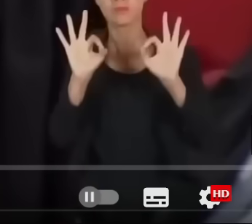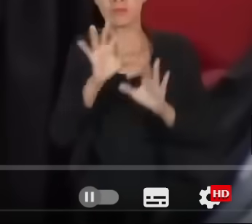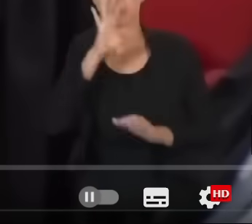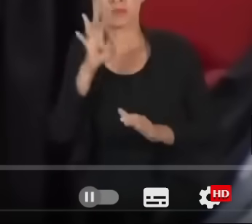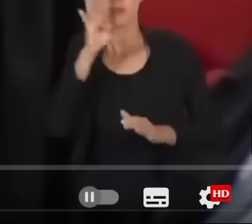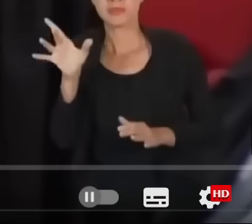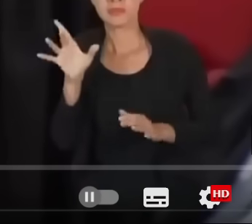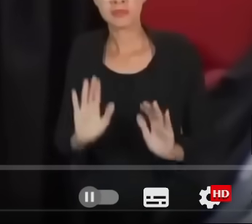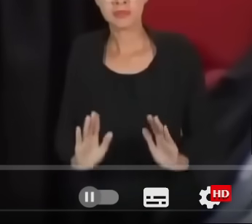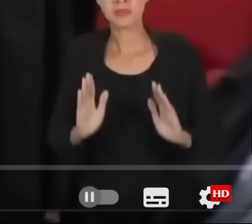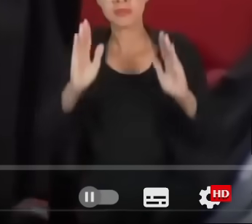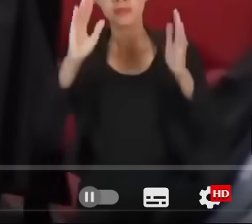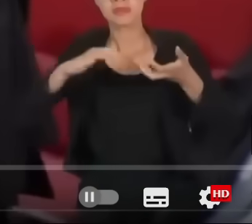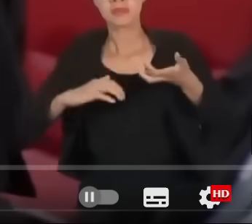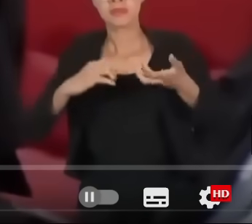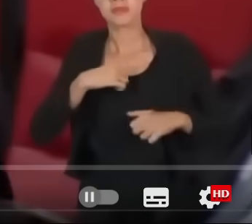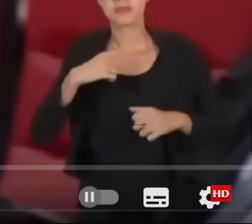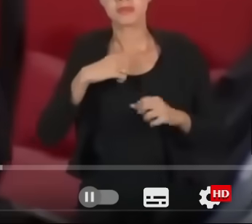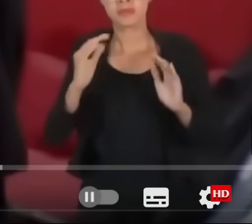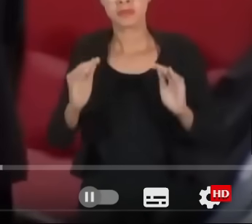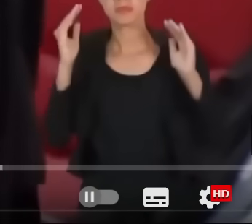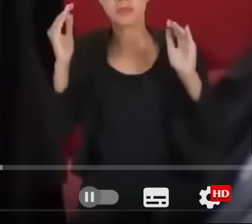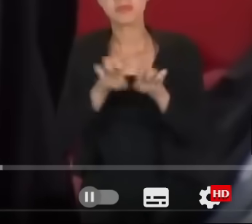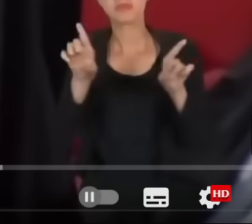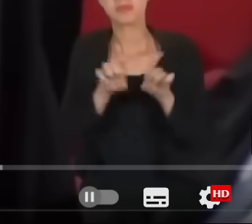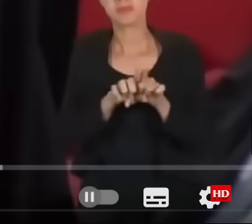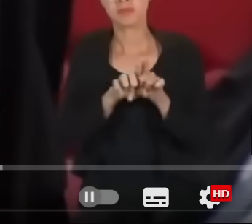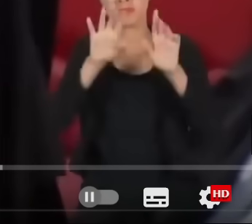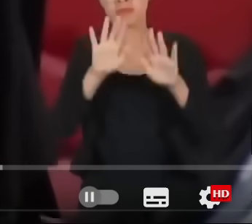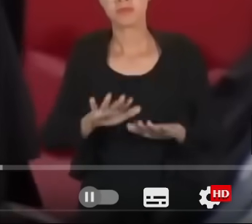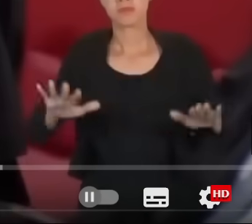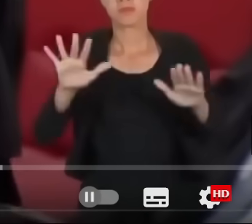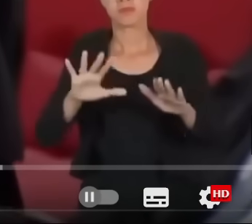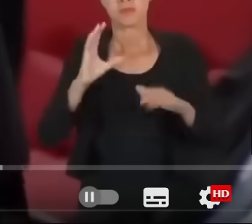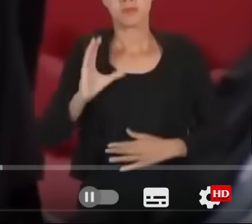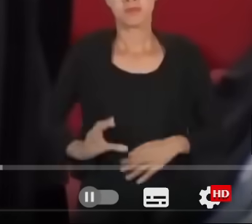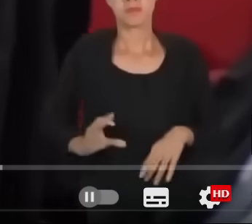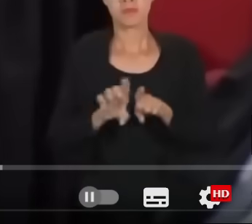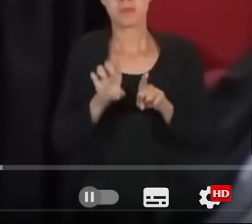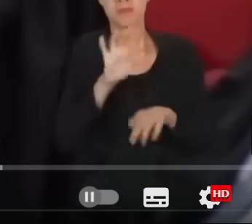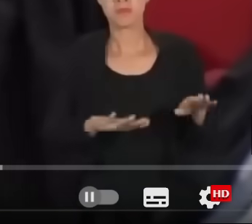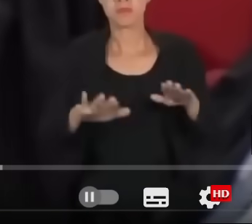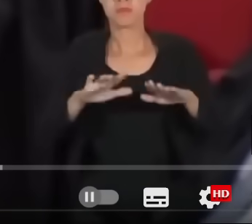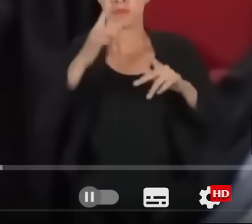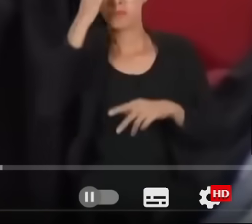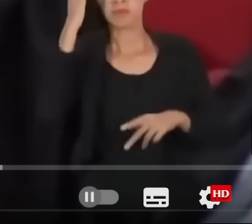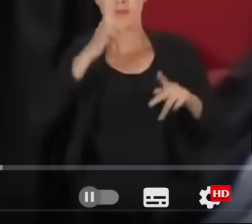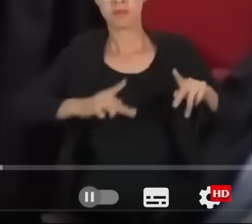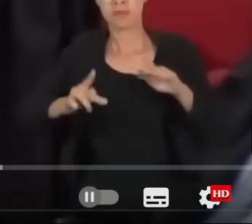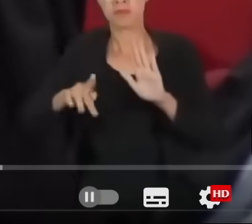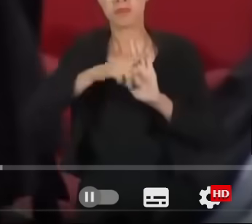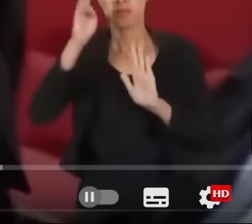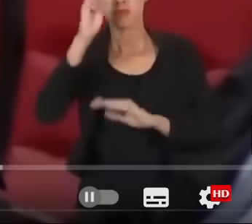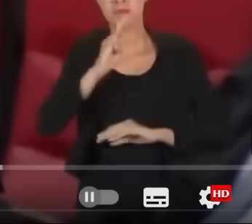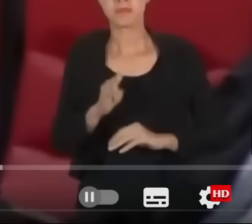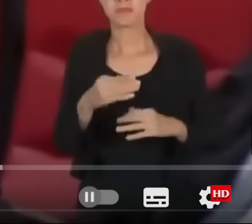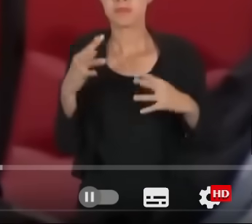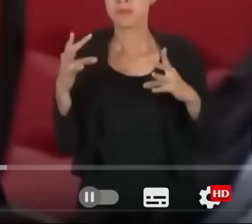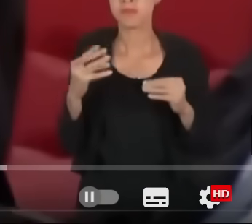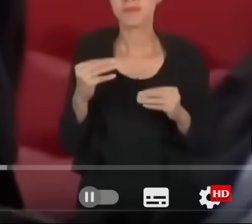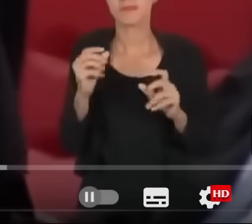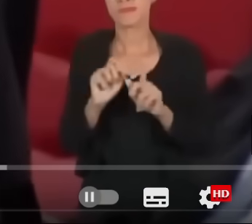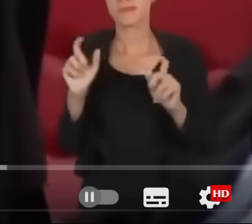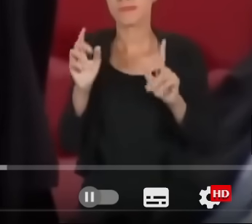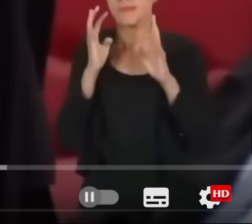nossa catedral, o Supremo, vilipendiaram a alma da cidadania e da civilização brasileira. Não precisa ser pitonisa para dizer que essas finalidades